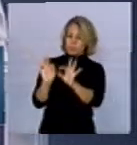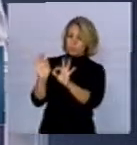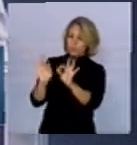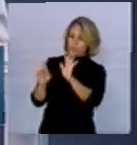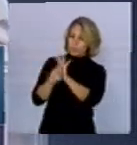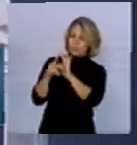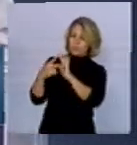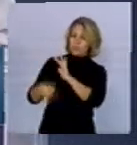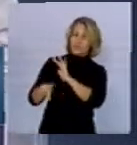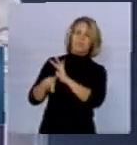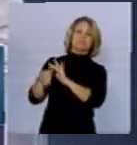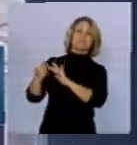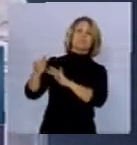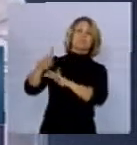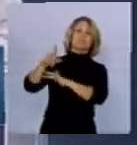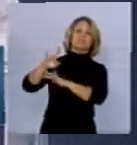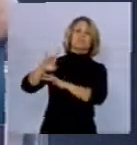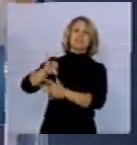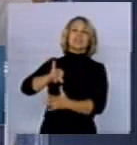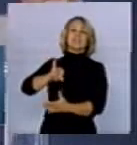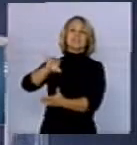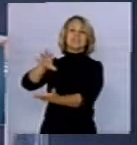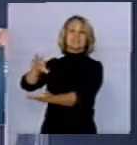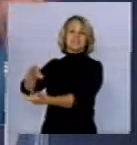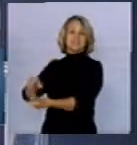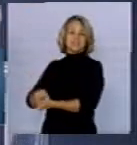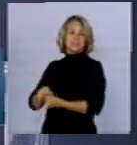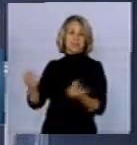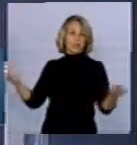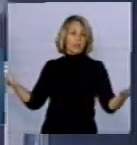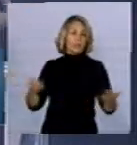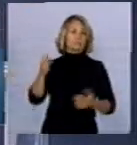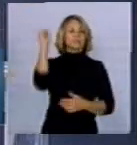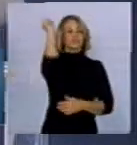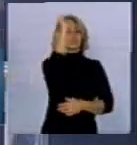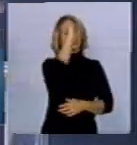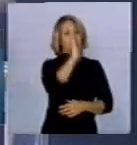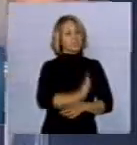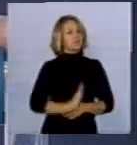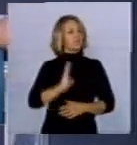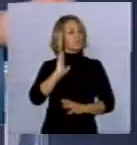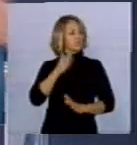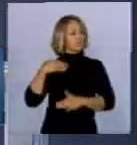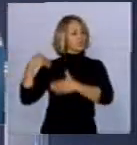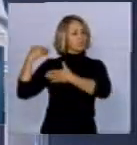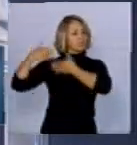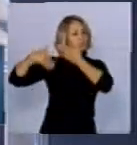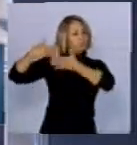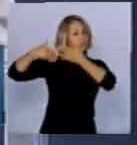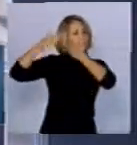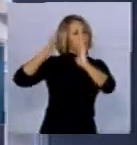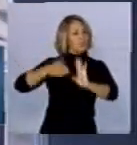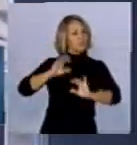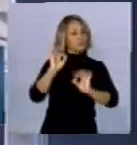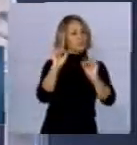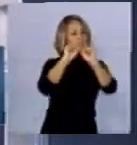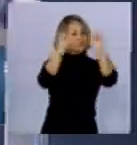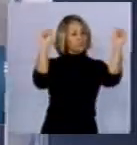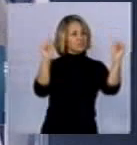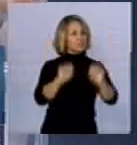de expressão e o Brasil que já tinha já vinha no sistema de cotas